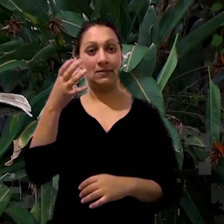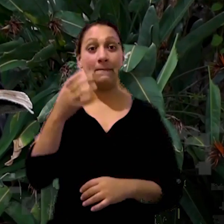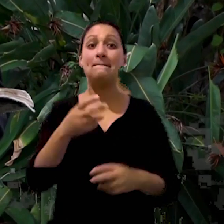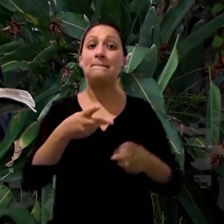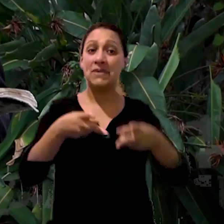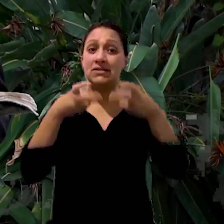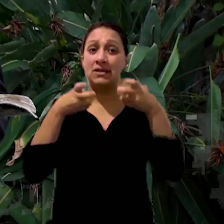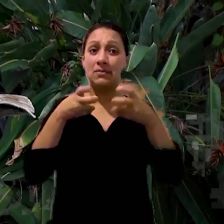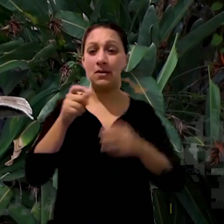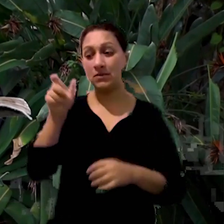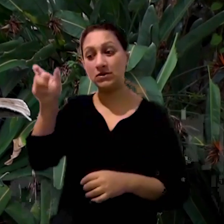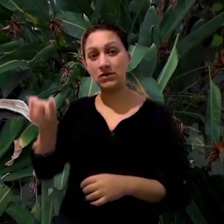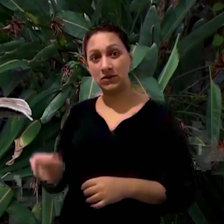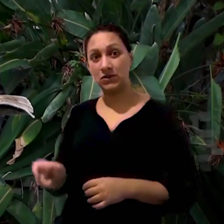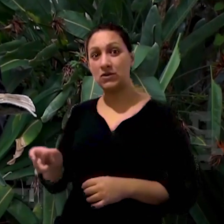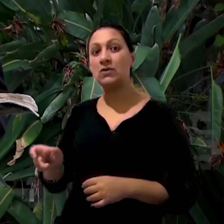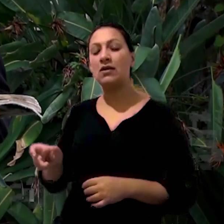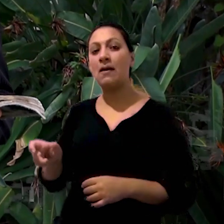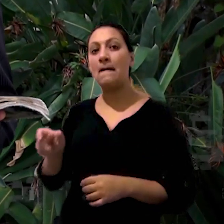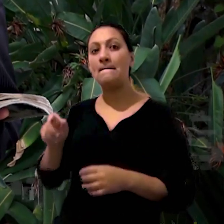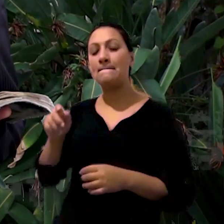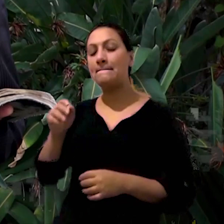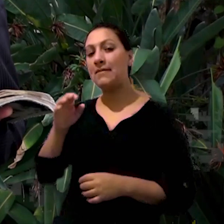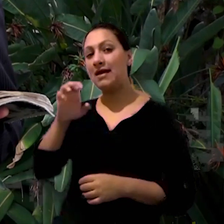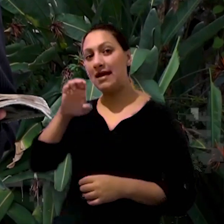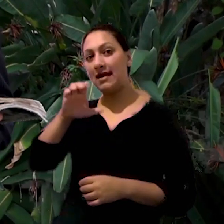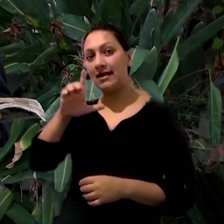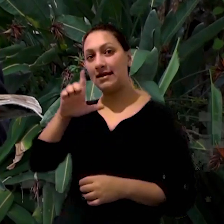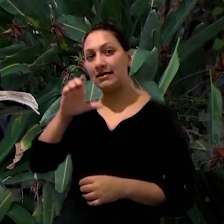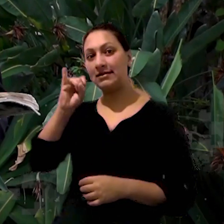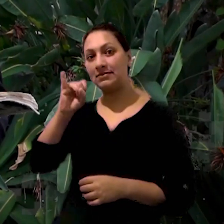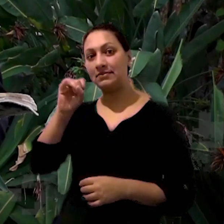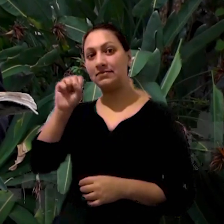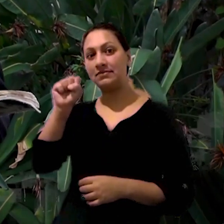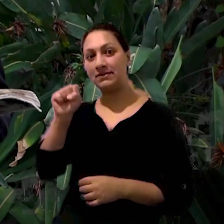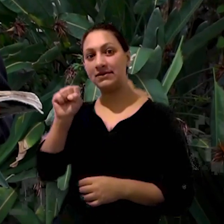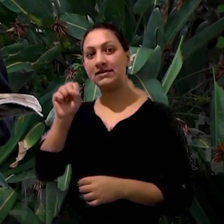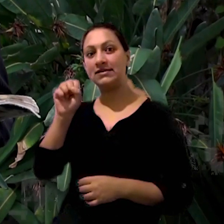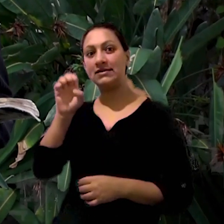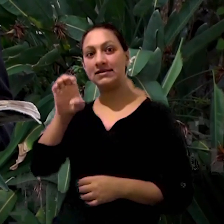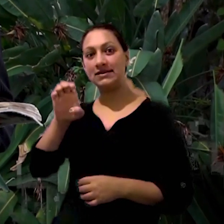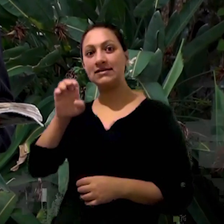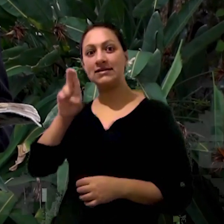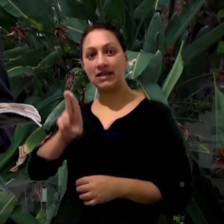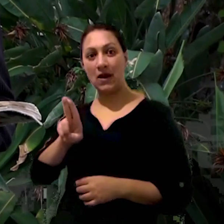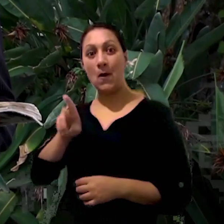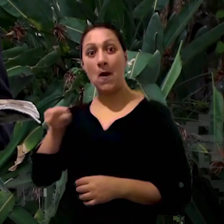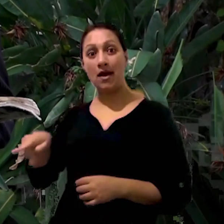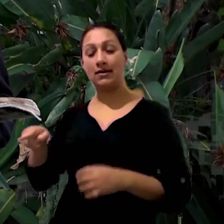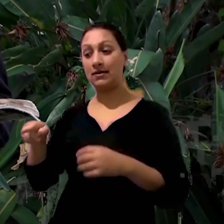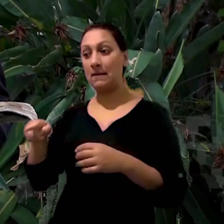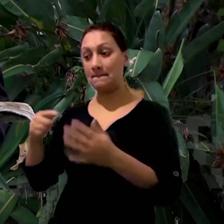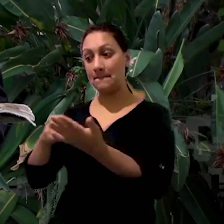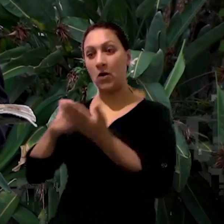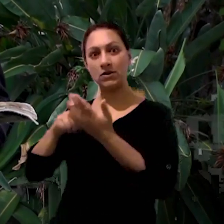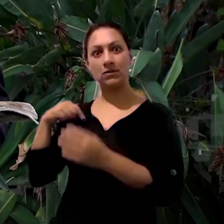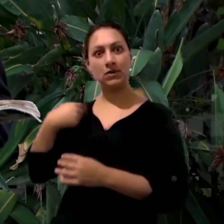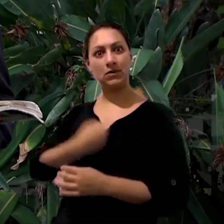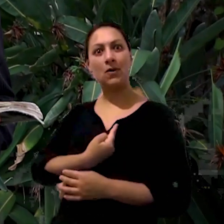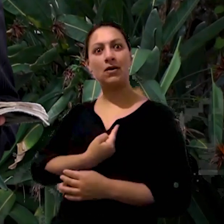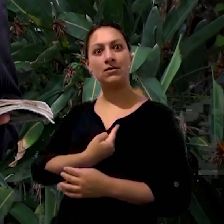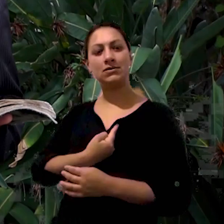Deus, o profeta Eliseu, ele tira uma lição para a nossa vida, ele nos mostra uma lição para a nossa